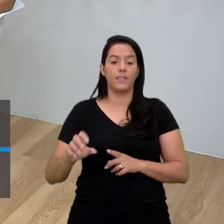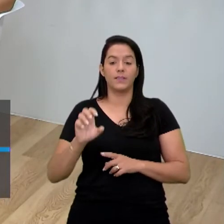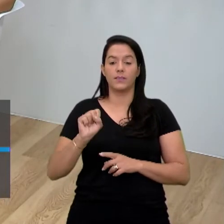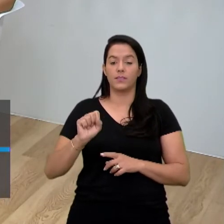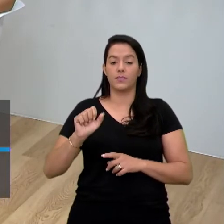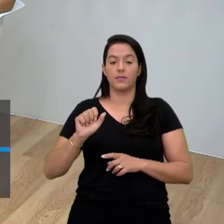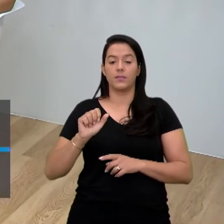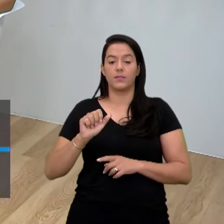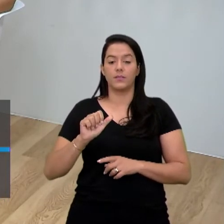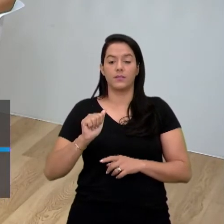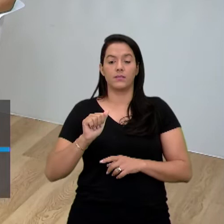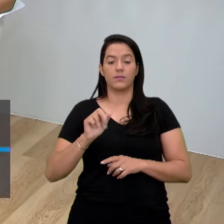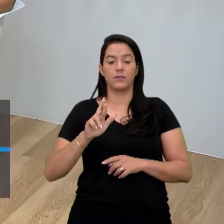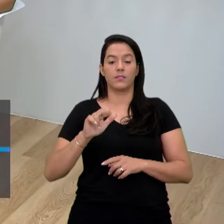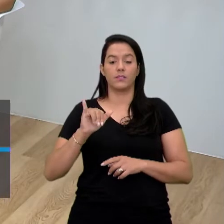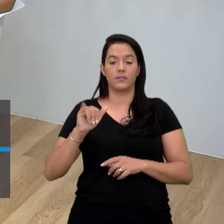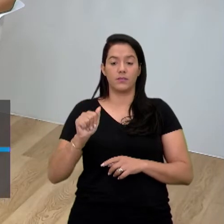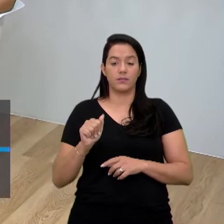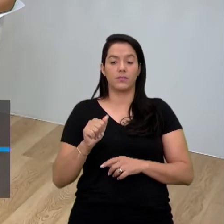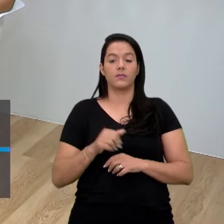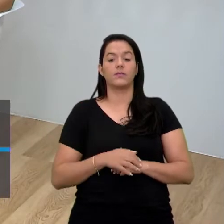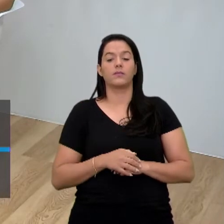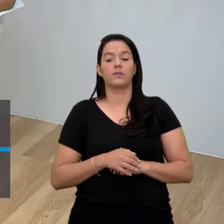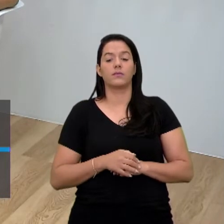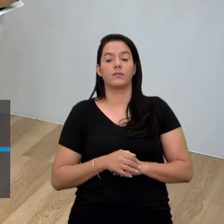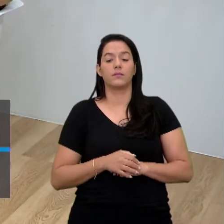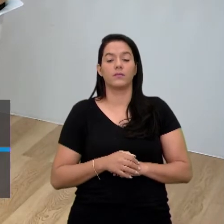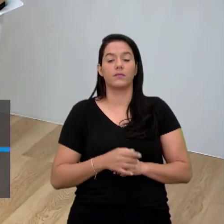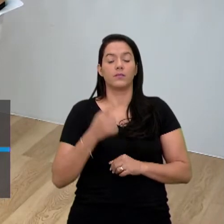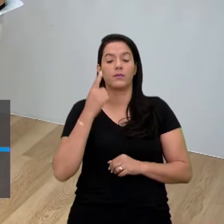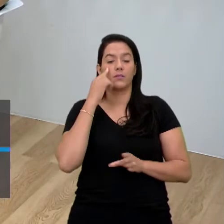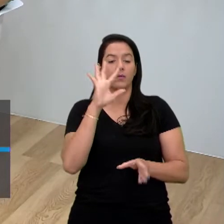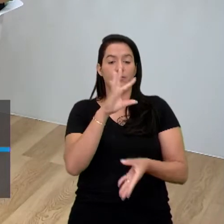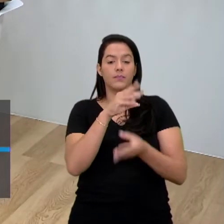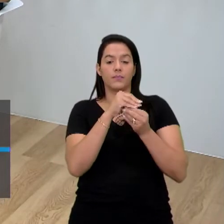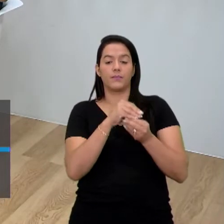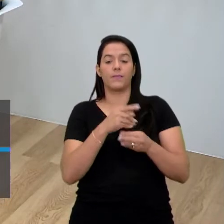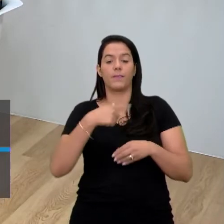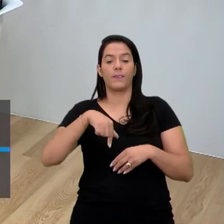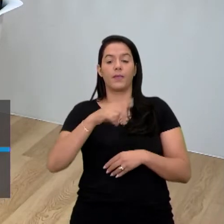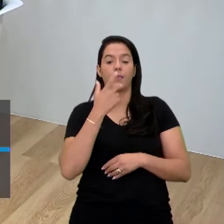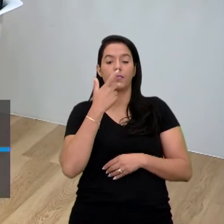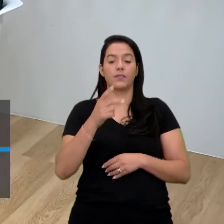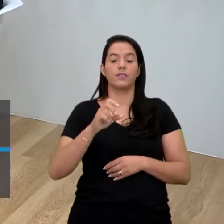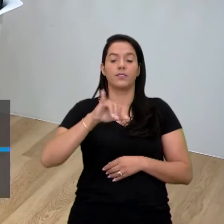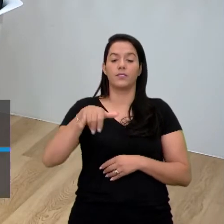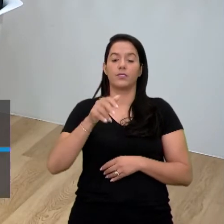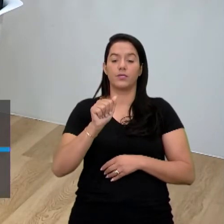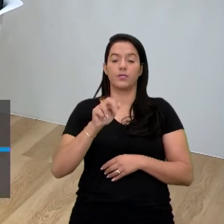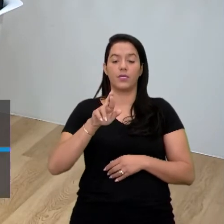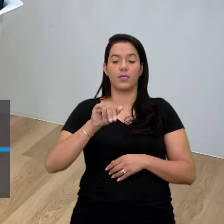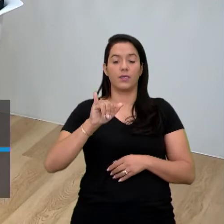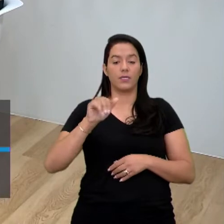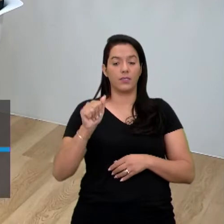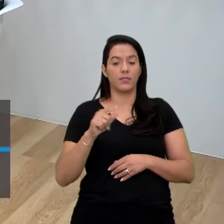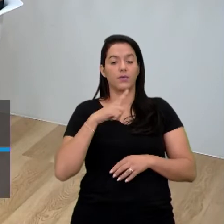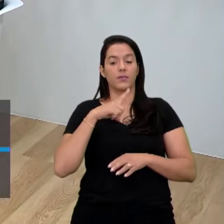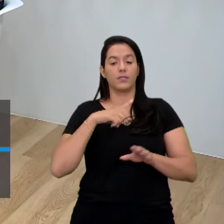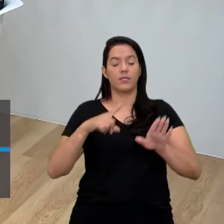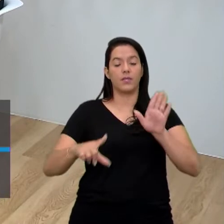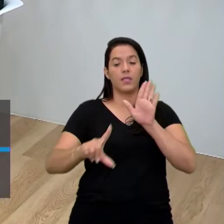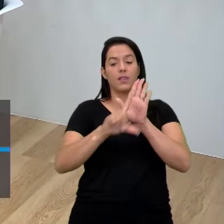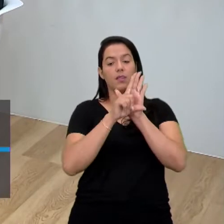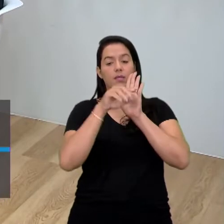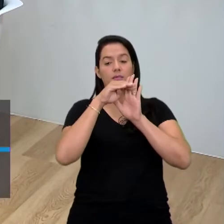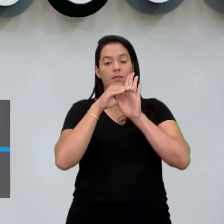mesmo? Pelo que eu saiba, sim. Eu só vou fazer um adendo que, assim, quando a gente fala da Sharia, a gente tá falando de leis islâmicas, mas,